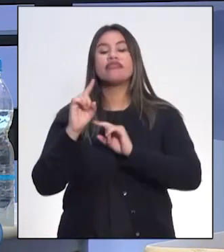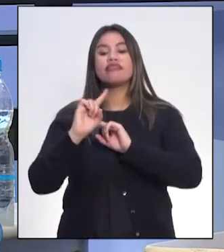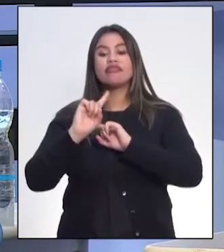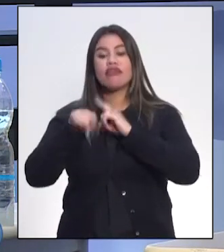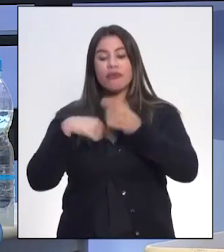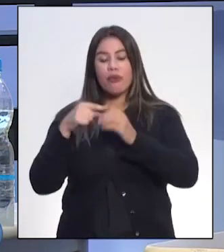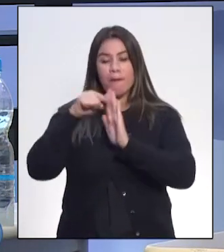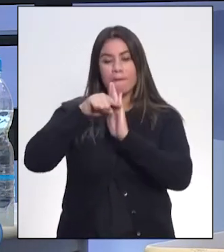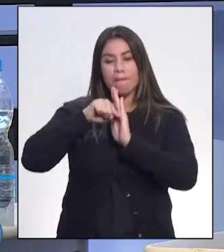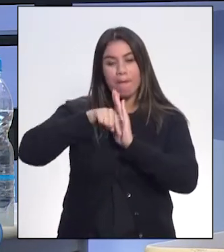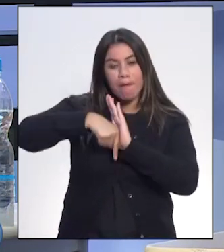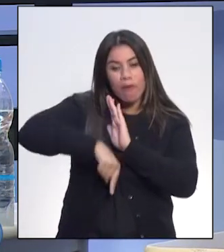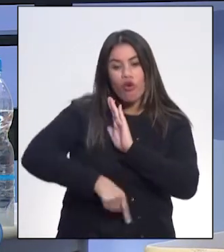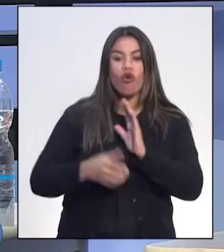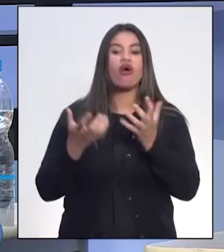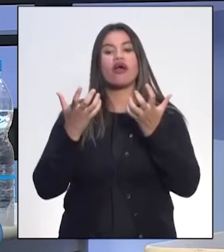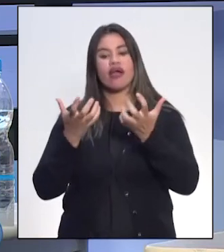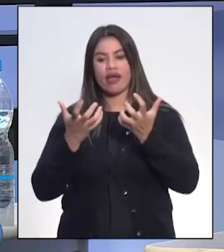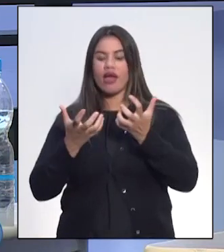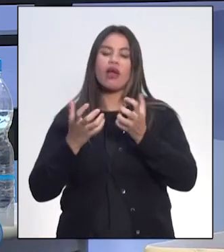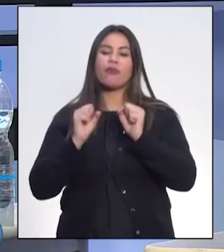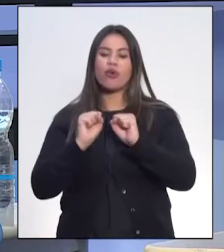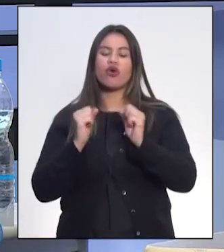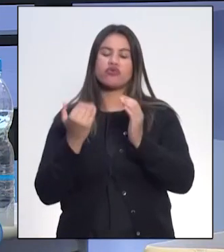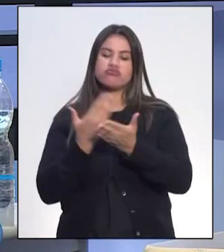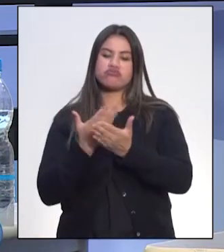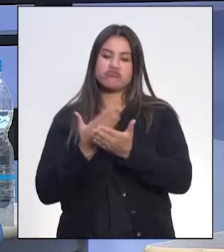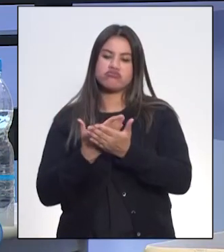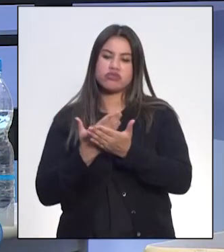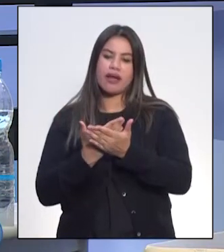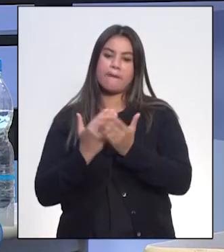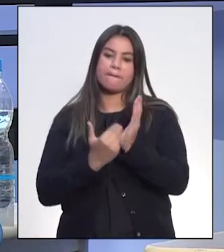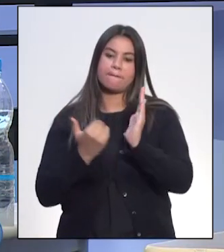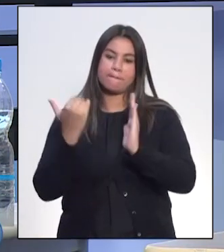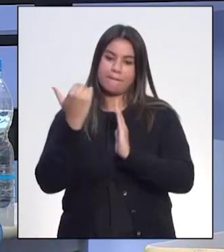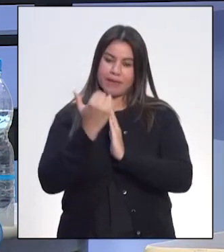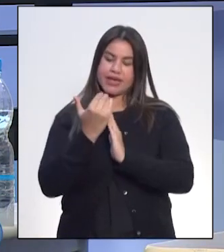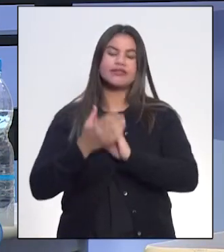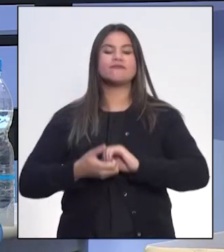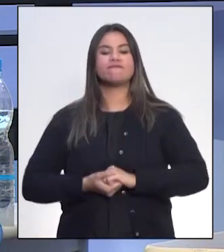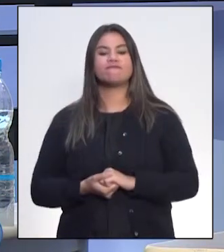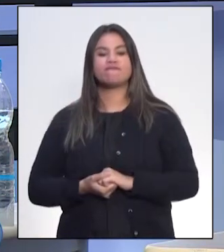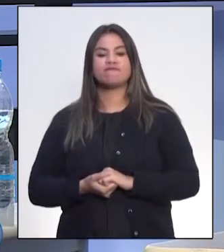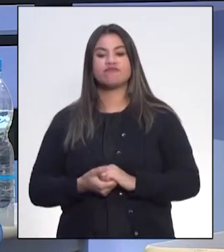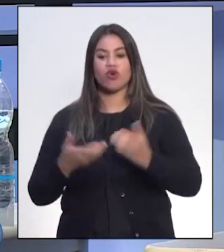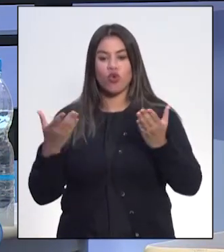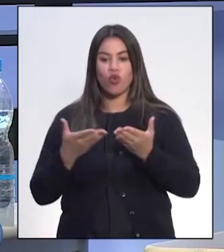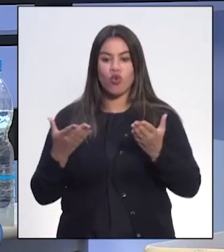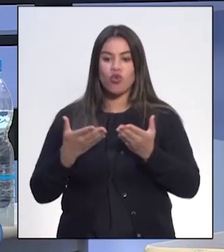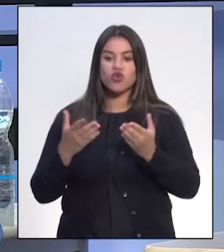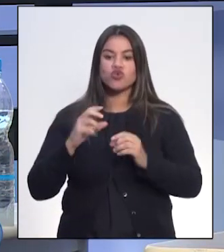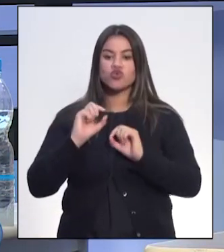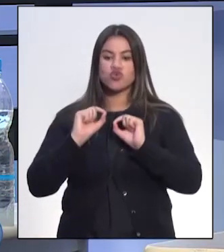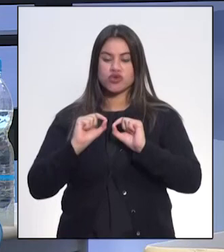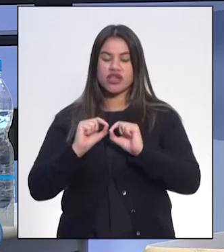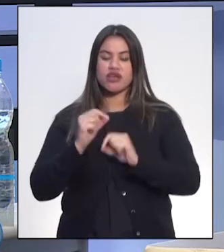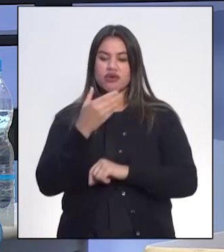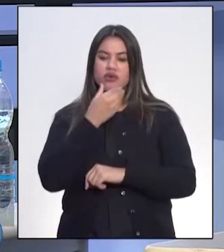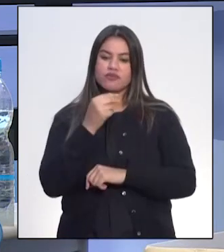né, no ensino superior, que vai poder estudar um pouquinho mais esses outros modelos mais complexos. Nós vamos parar aqui no Rutherford-Bohr,